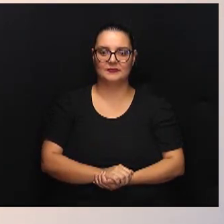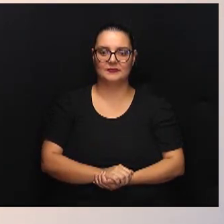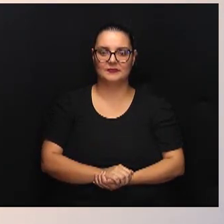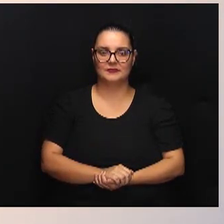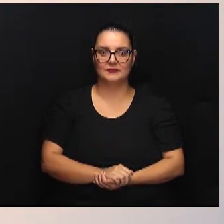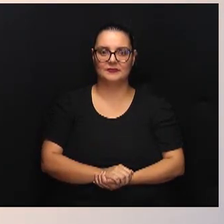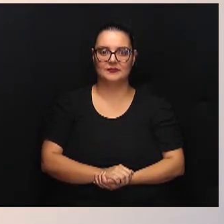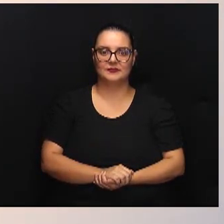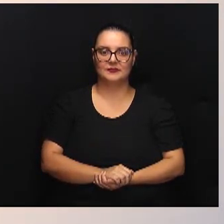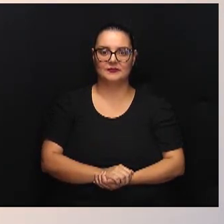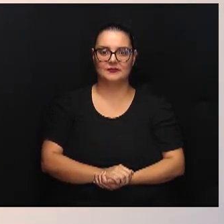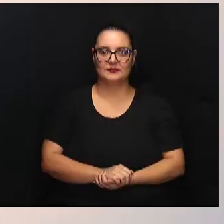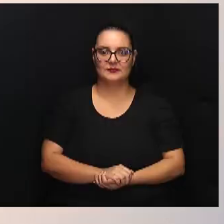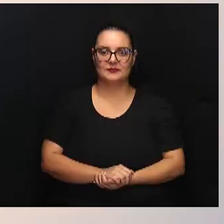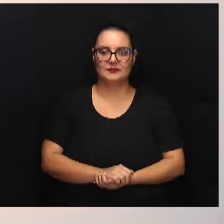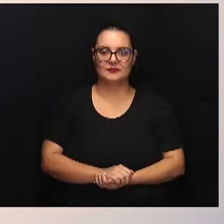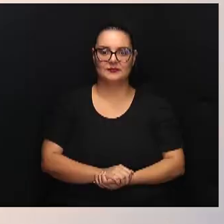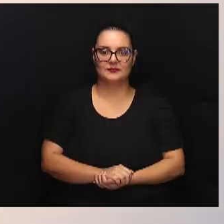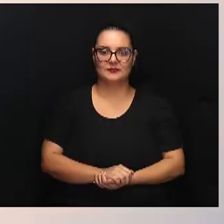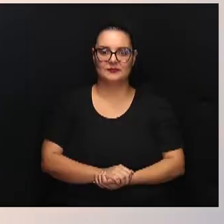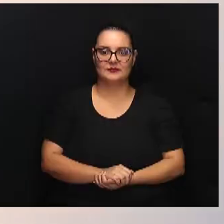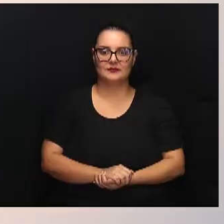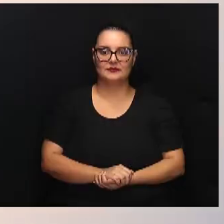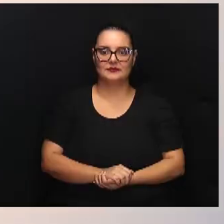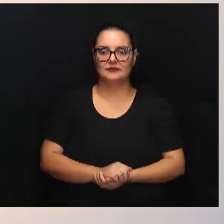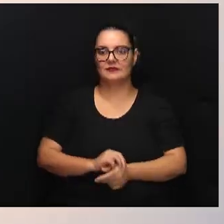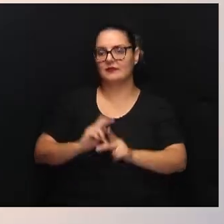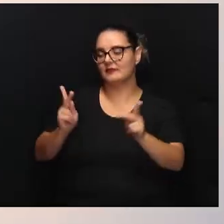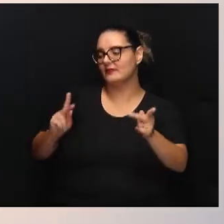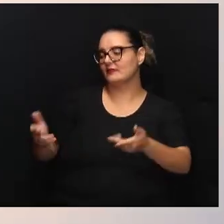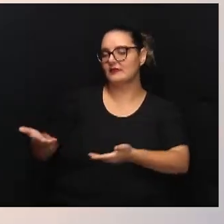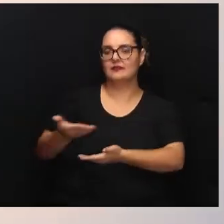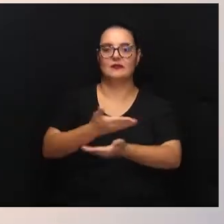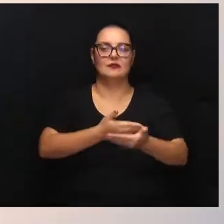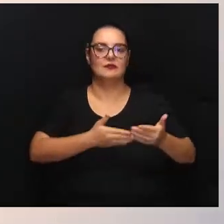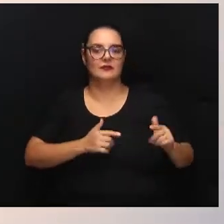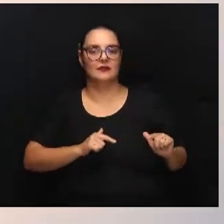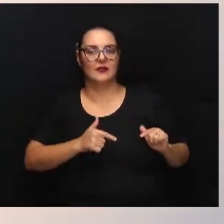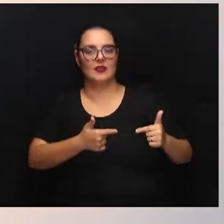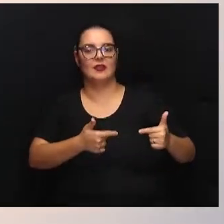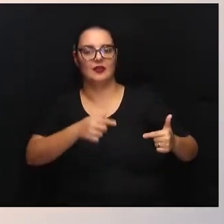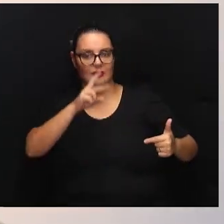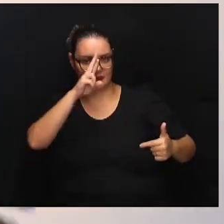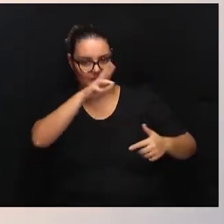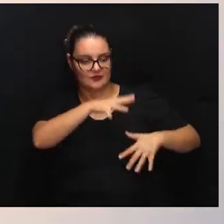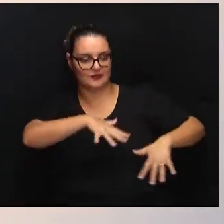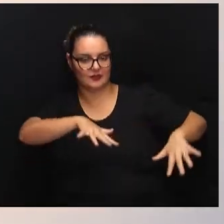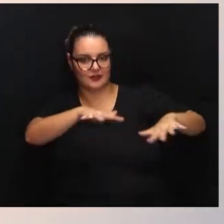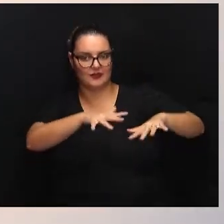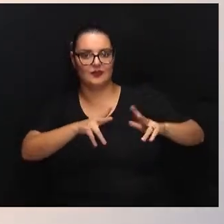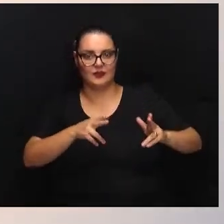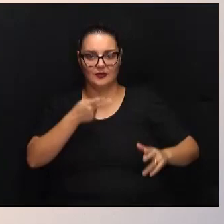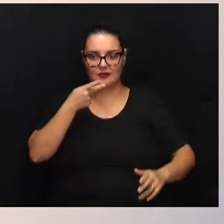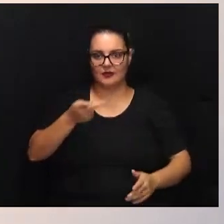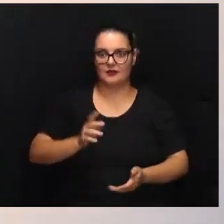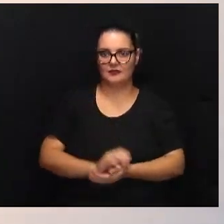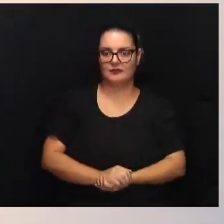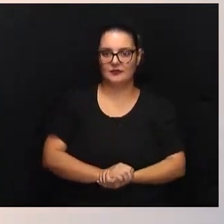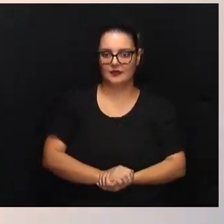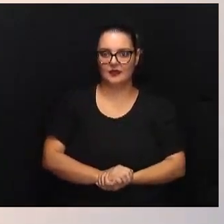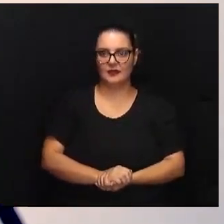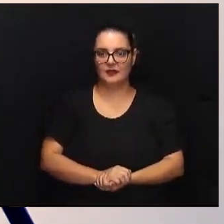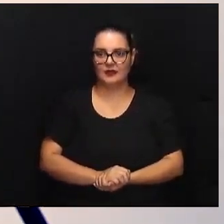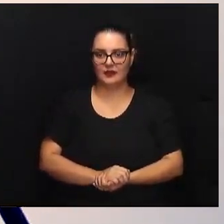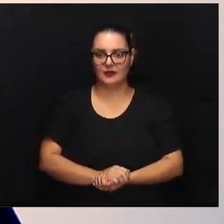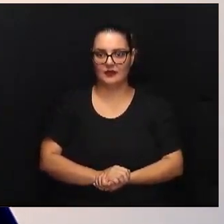Paz entre nós e guerra aos senhores, né? Como ela bem disse. Bom, primeiro quero saudar essa mesa